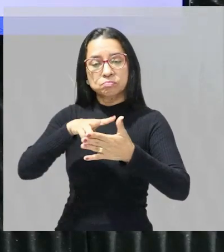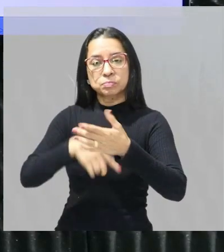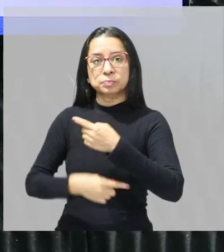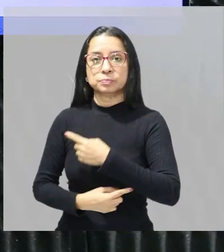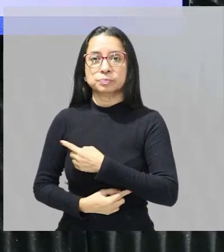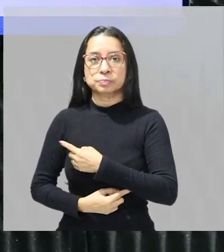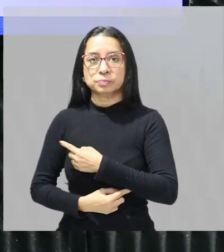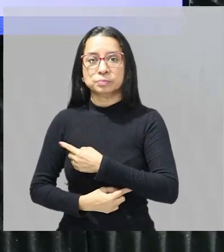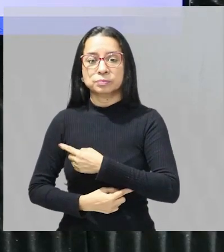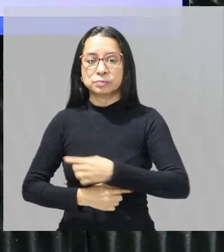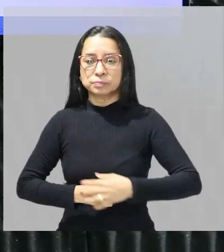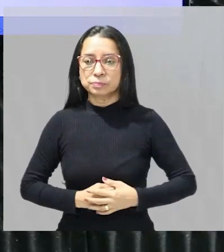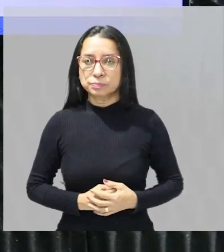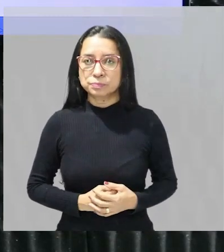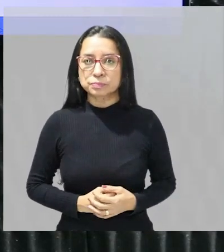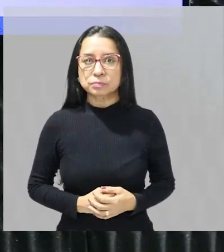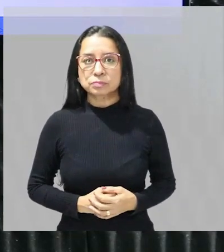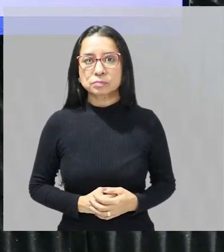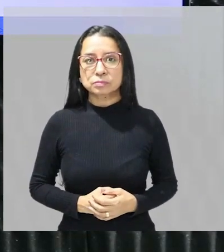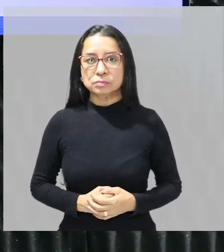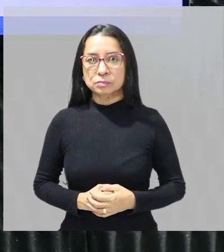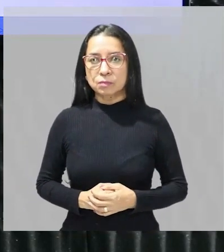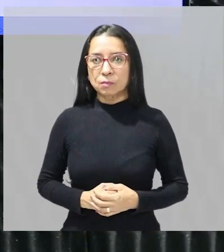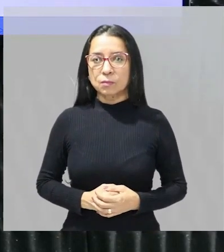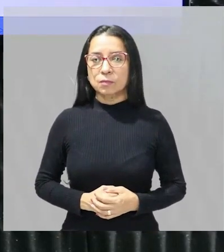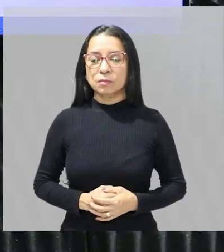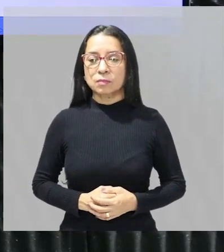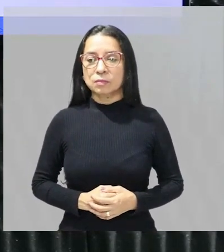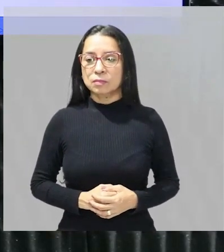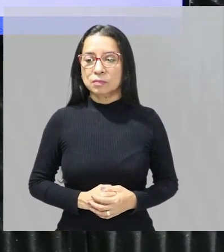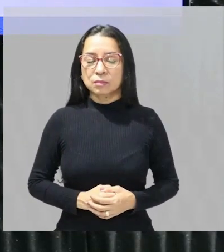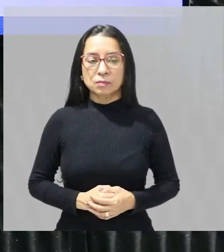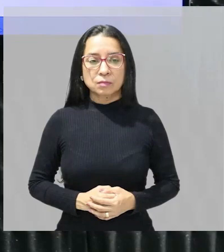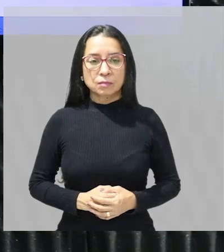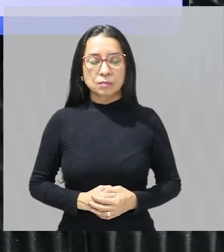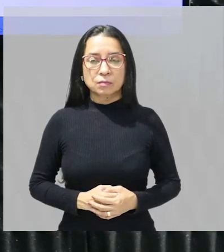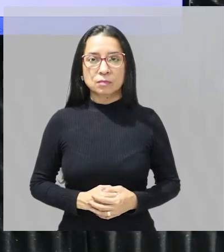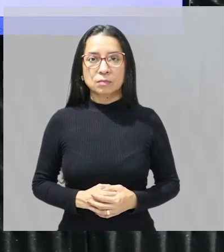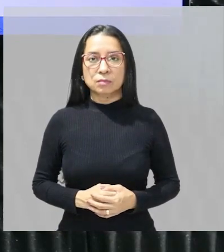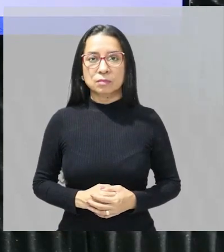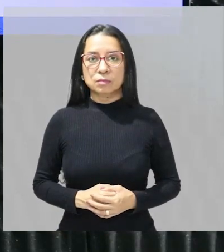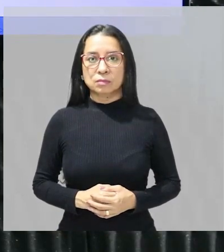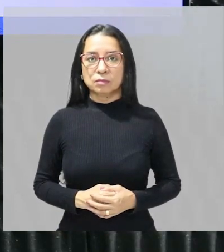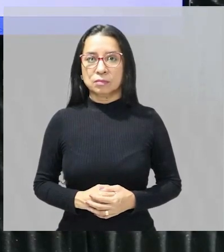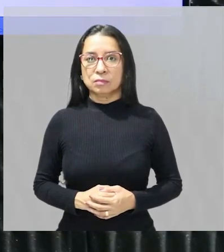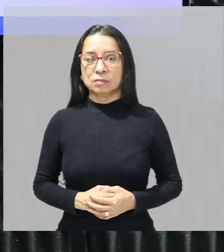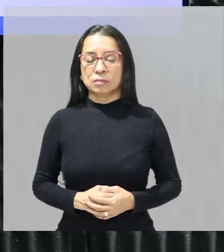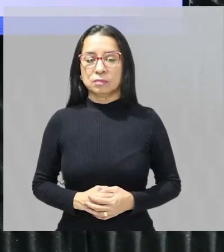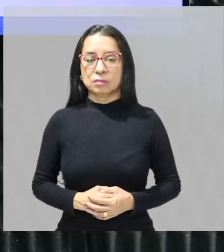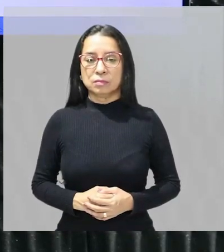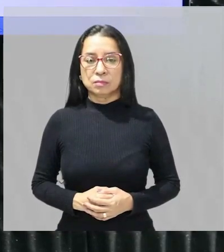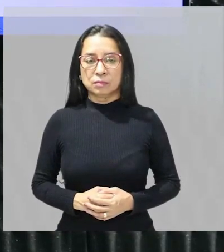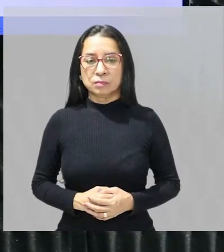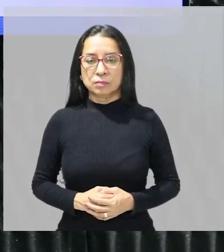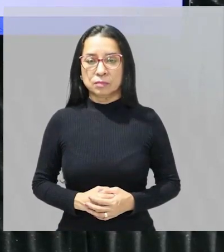Verde, um período de 30 anos de grandes colheitas que permitiram a muitos países pobres